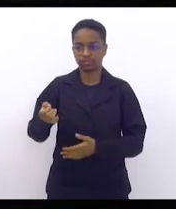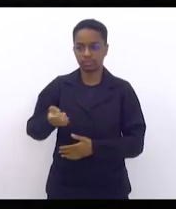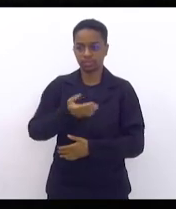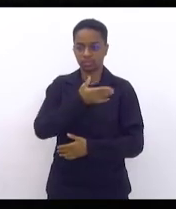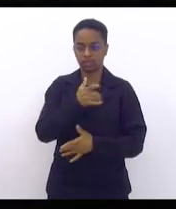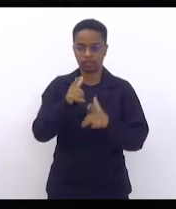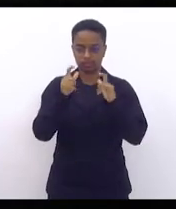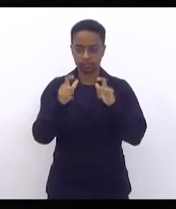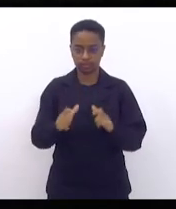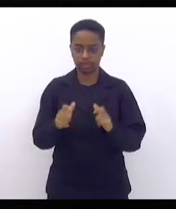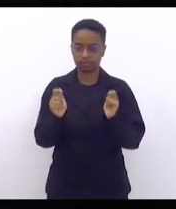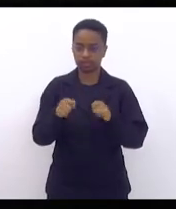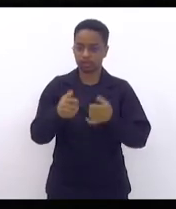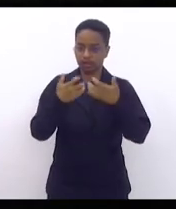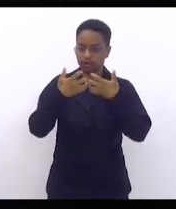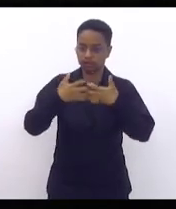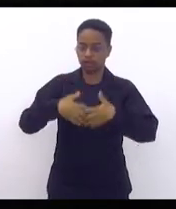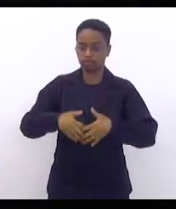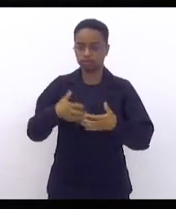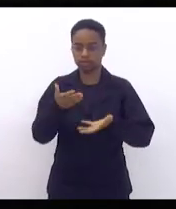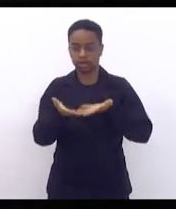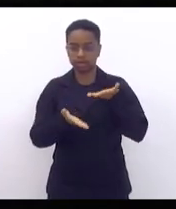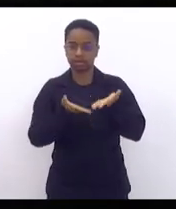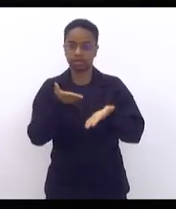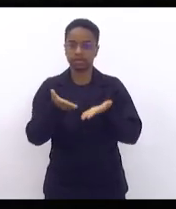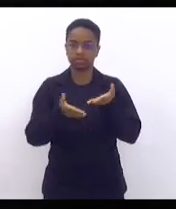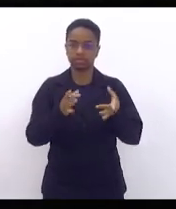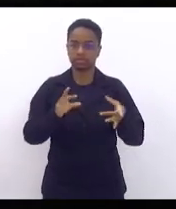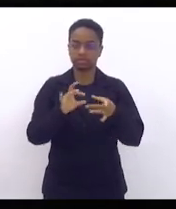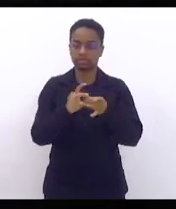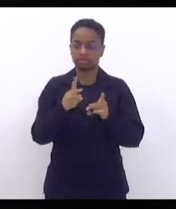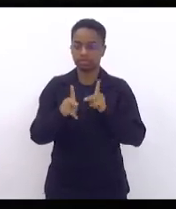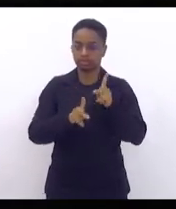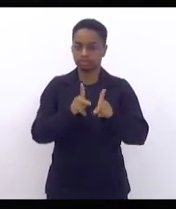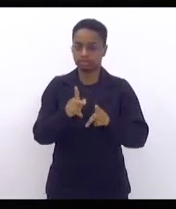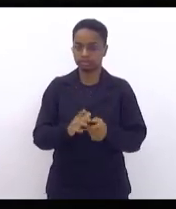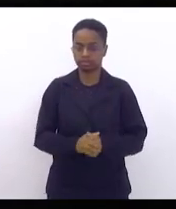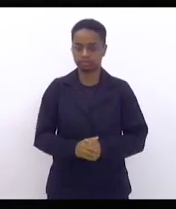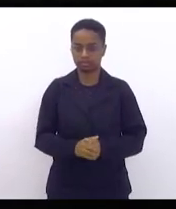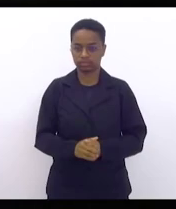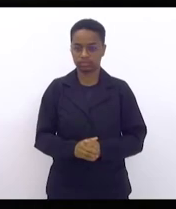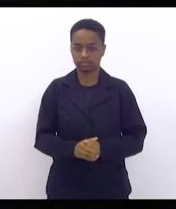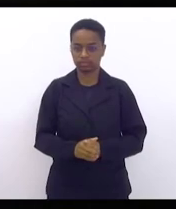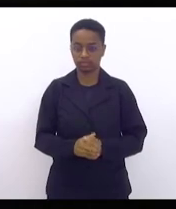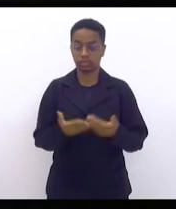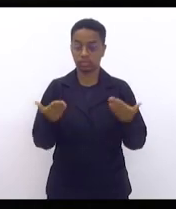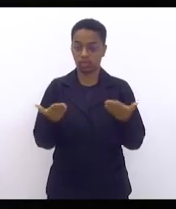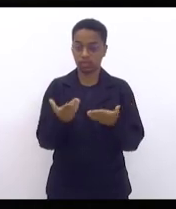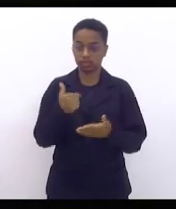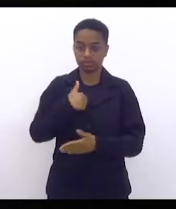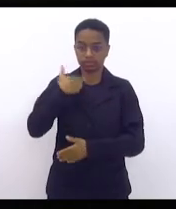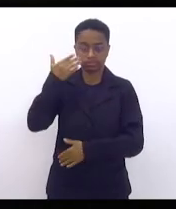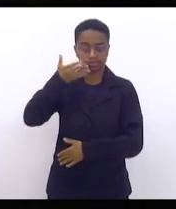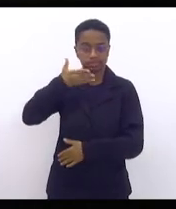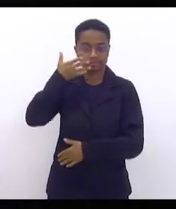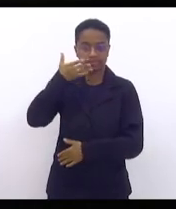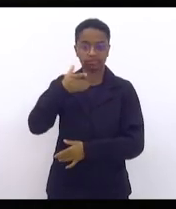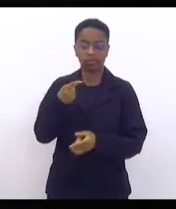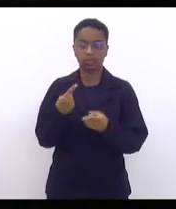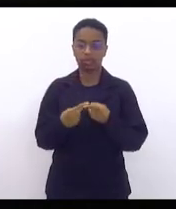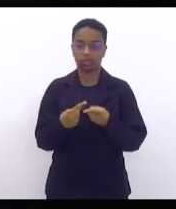para estar funcionando o atendimento da população e hoje eu trago aqui essa fala porque